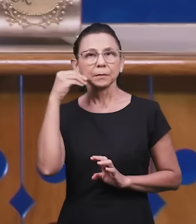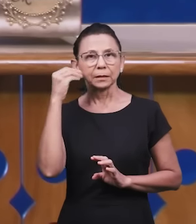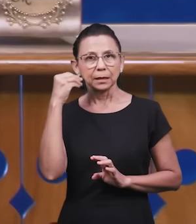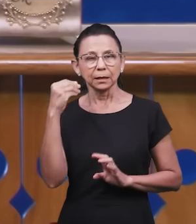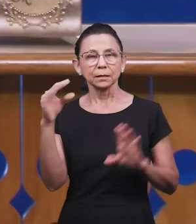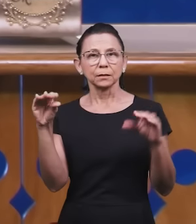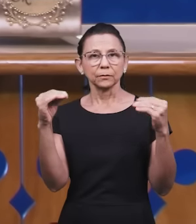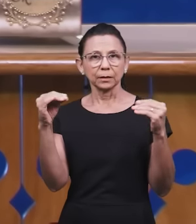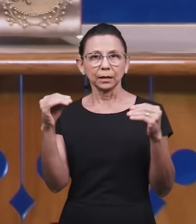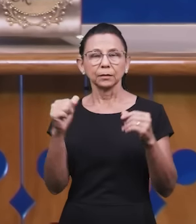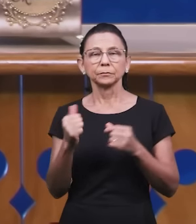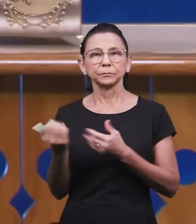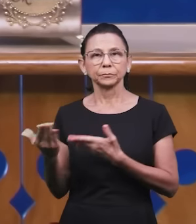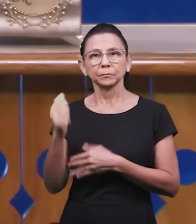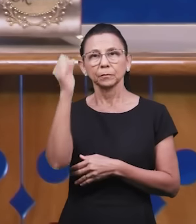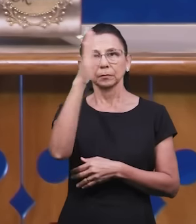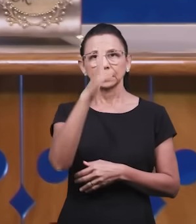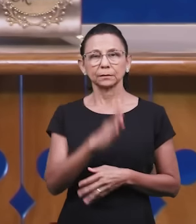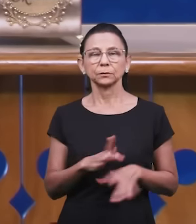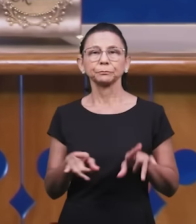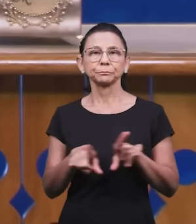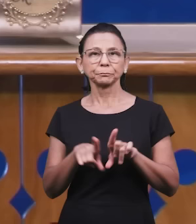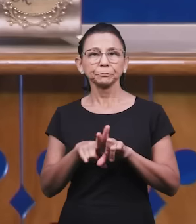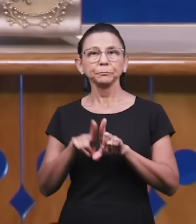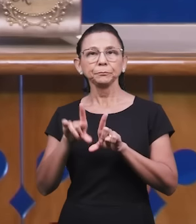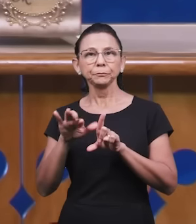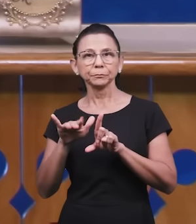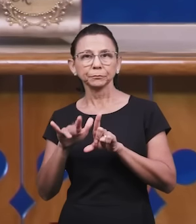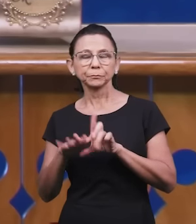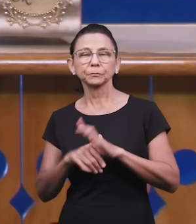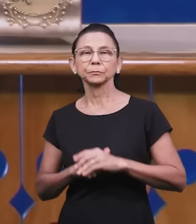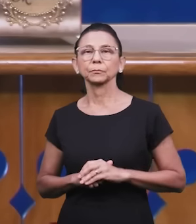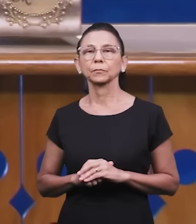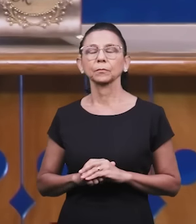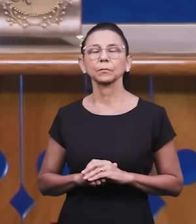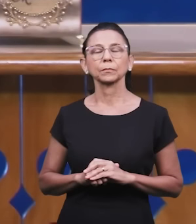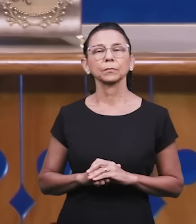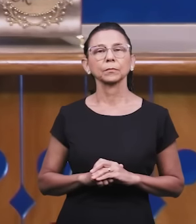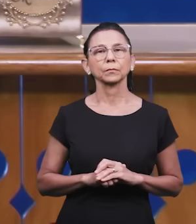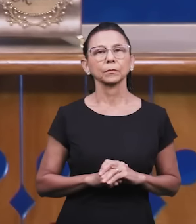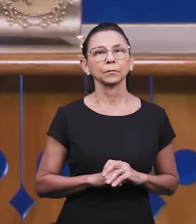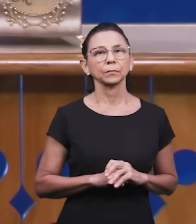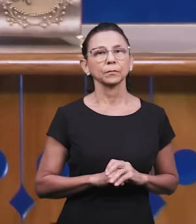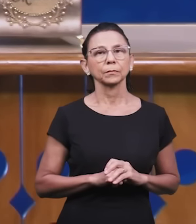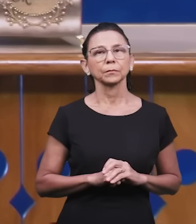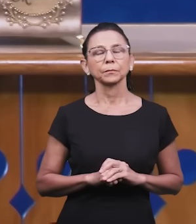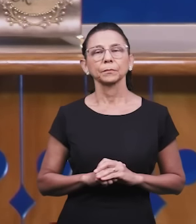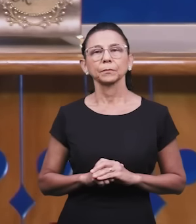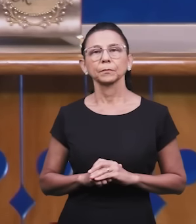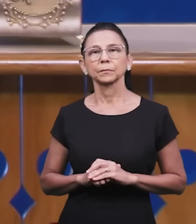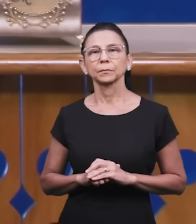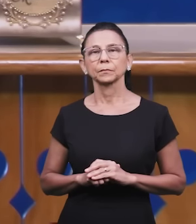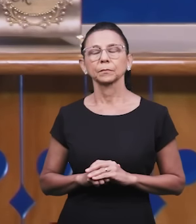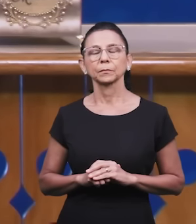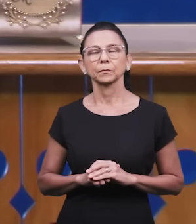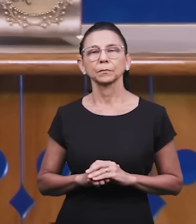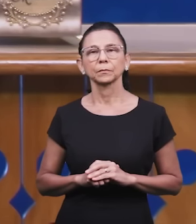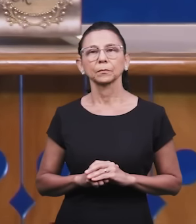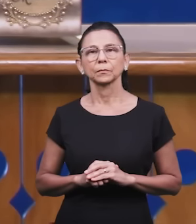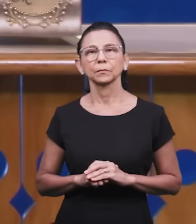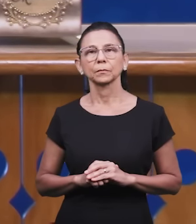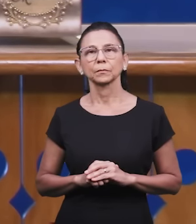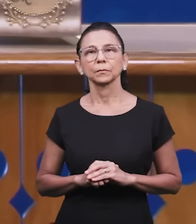aqui, Brasil, há um QR Code também, para você clicar e ser direcionado a essa